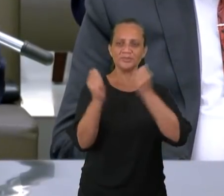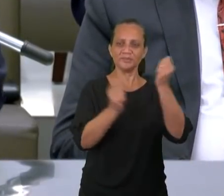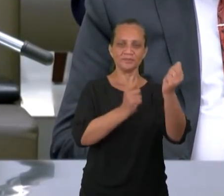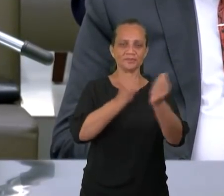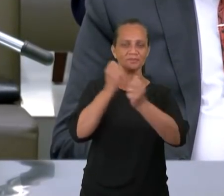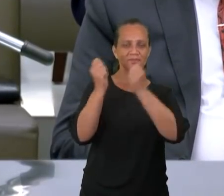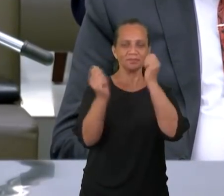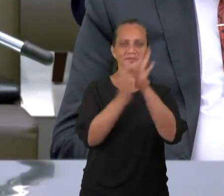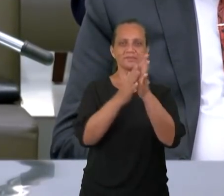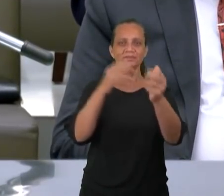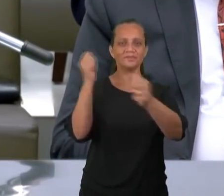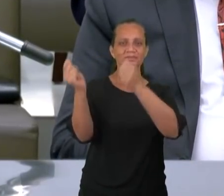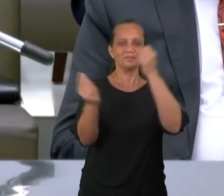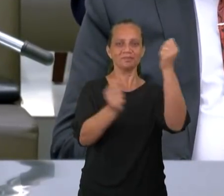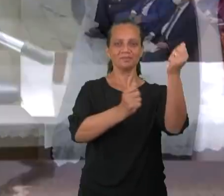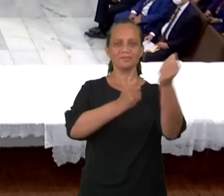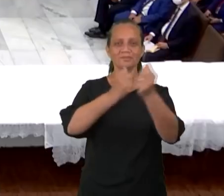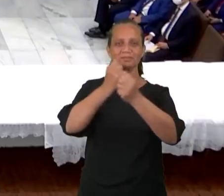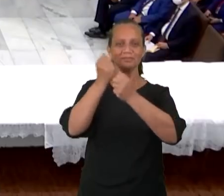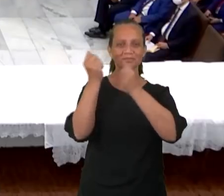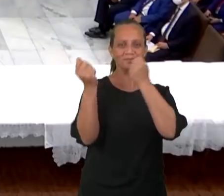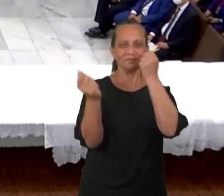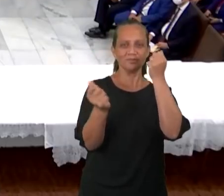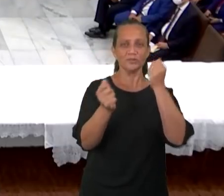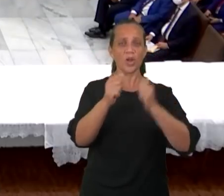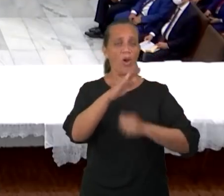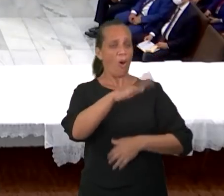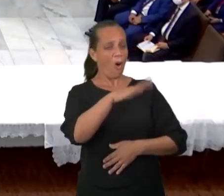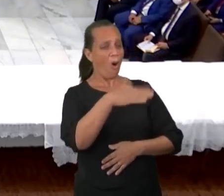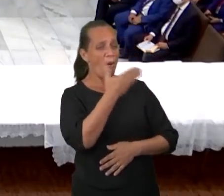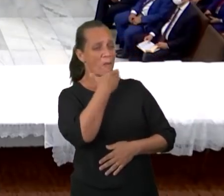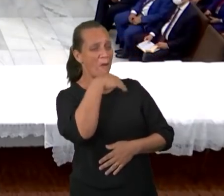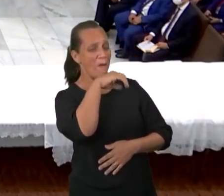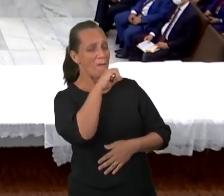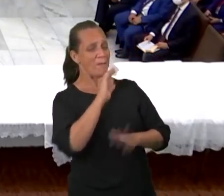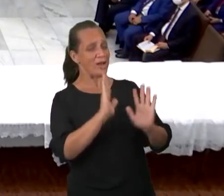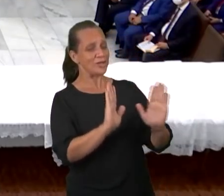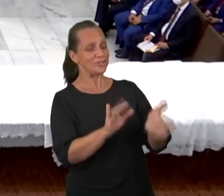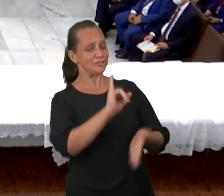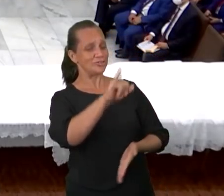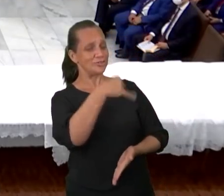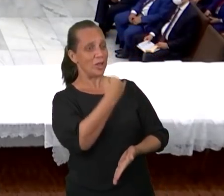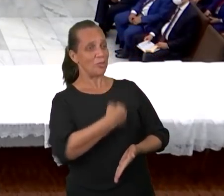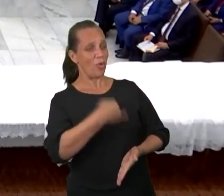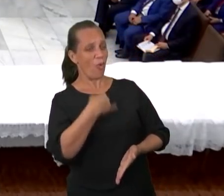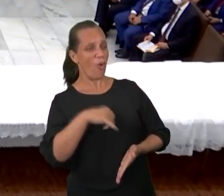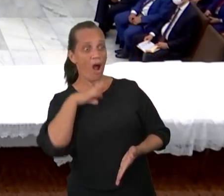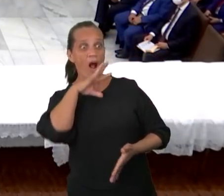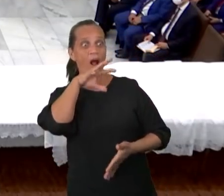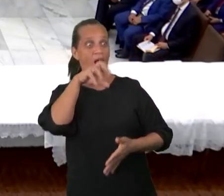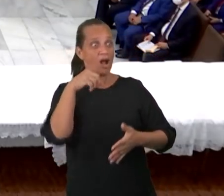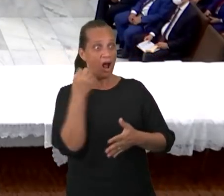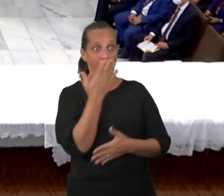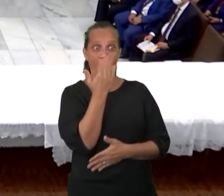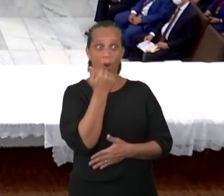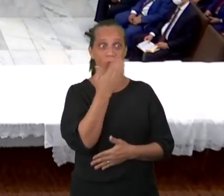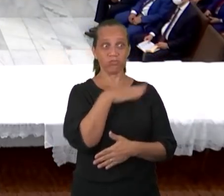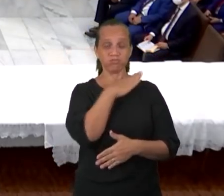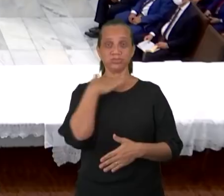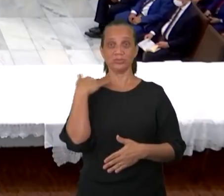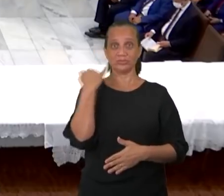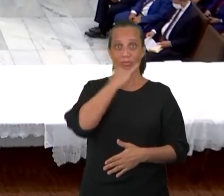aleluia, aleluia. Papai morreu, está aqui, olha. Está morto, uma fera do campo veio e devorou. Acabou, está acabado.